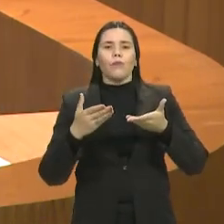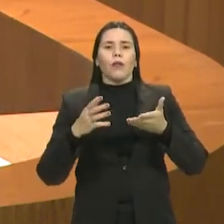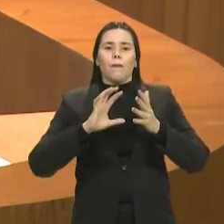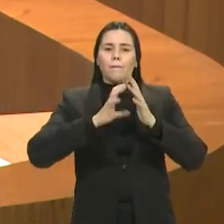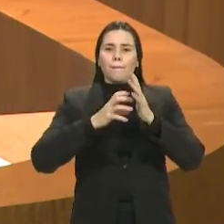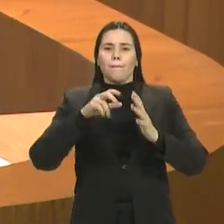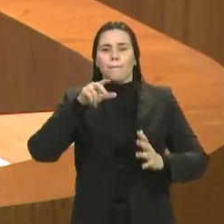obrigada